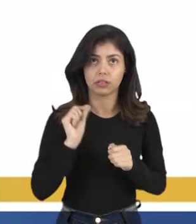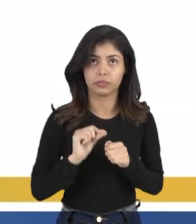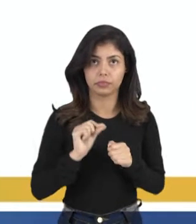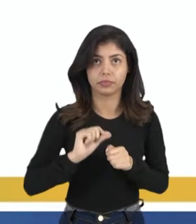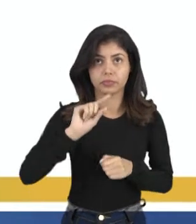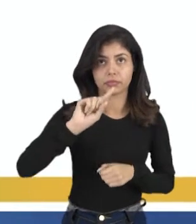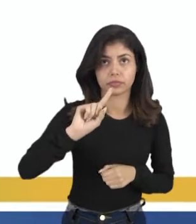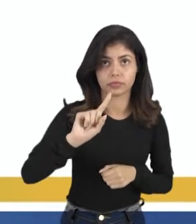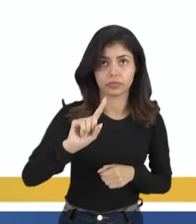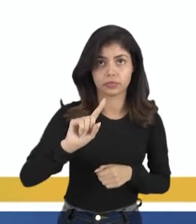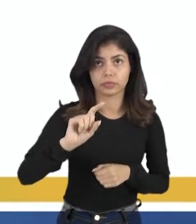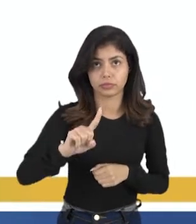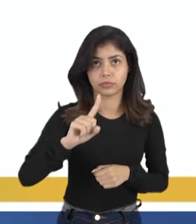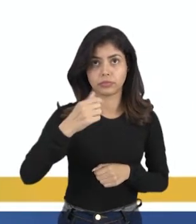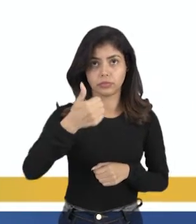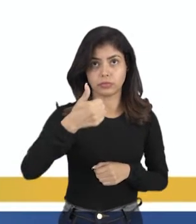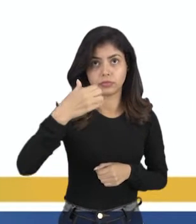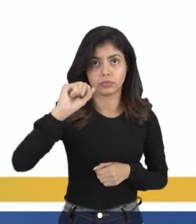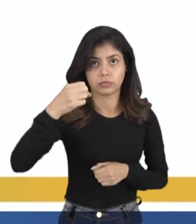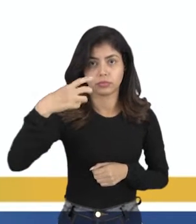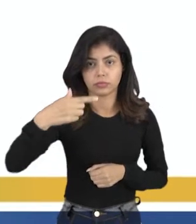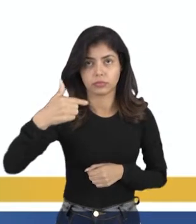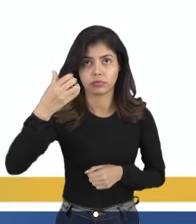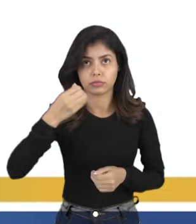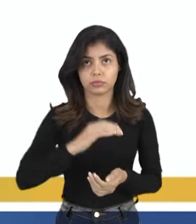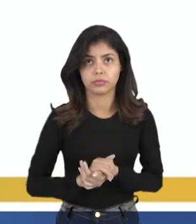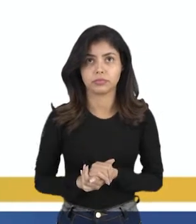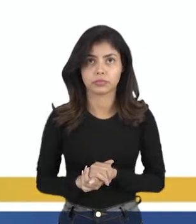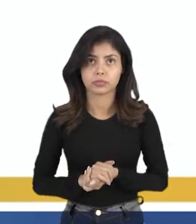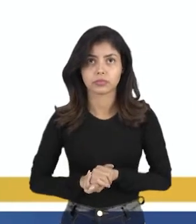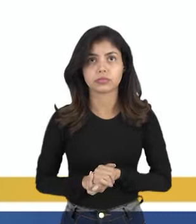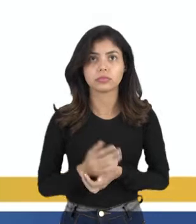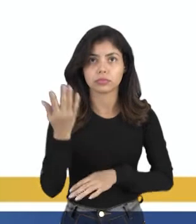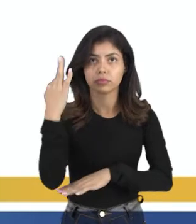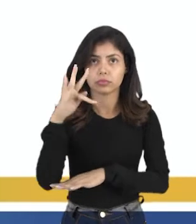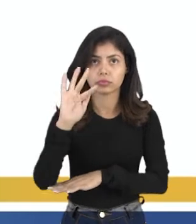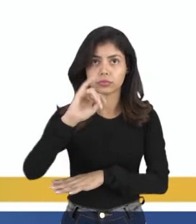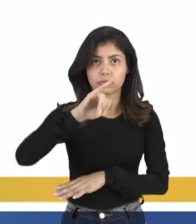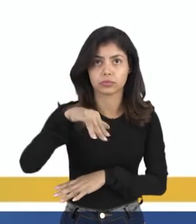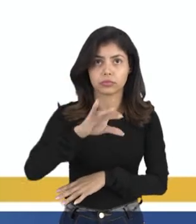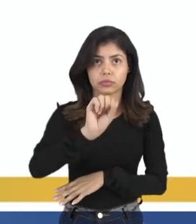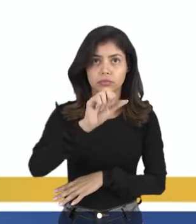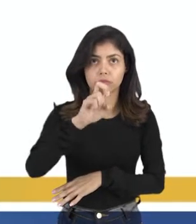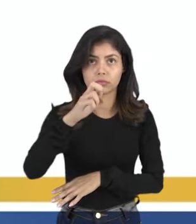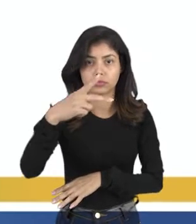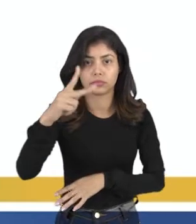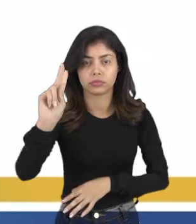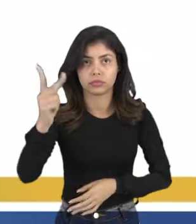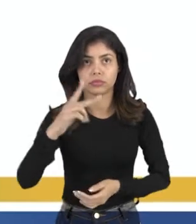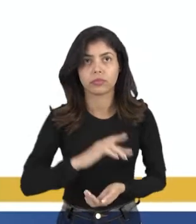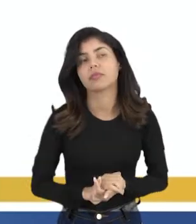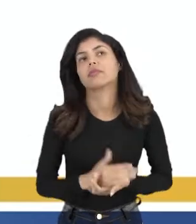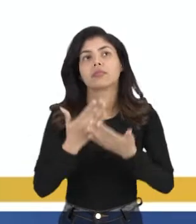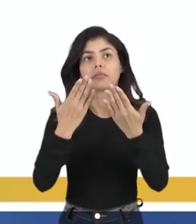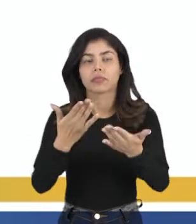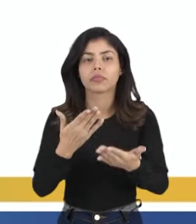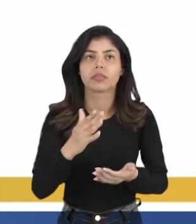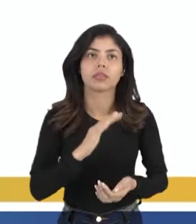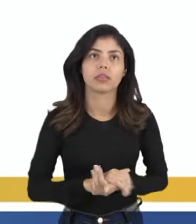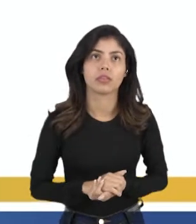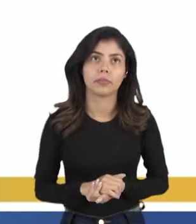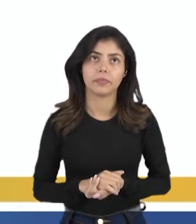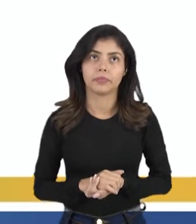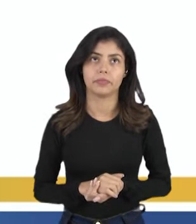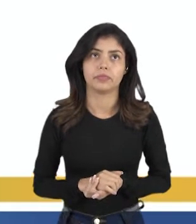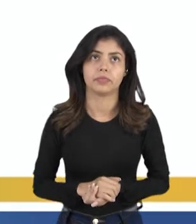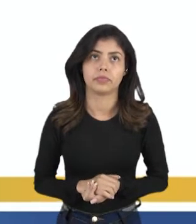em 1826 pelo inventor francês Joseph Niepce. E aí, olha o que diz o